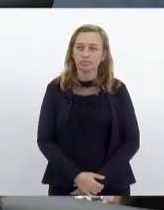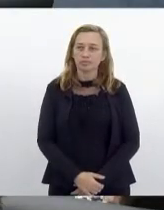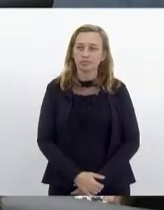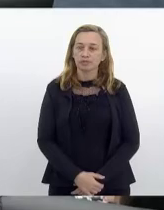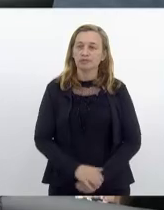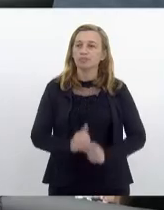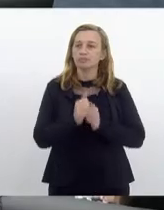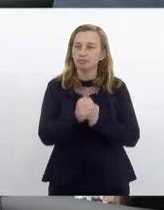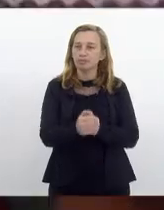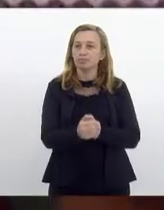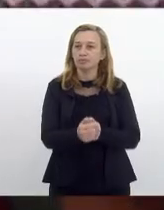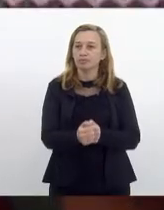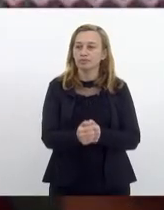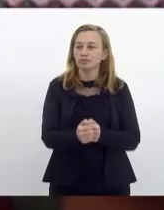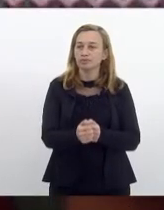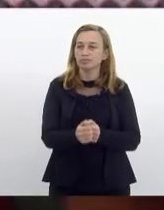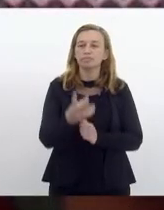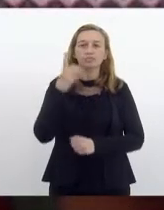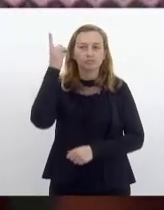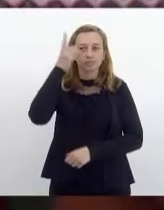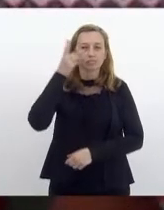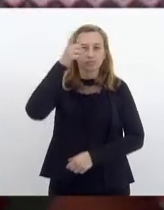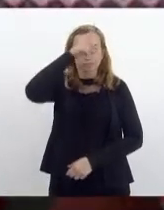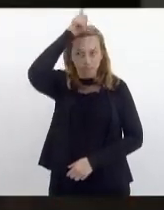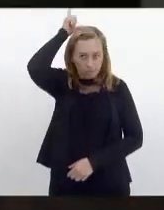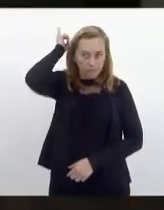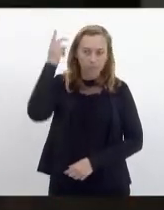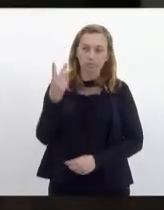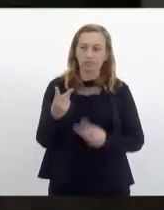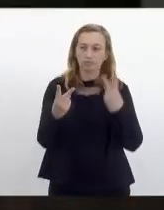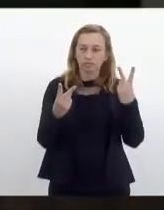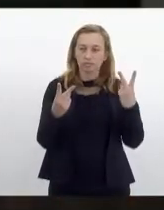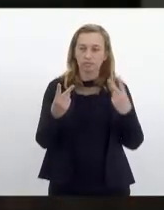Eu acompanho a divergência do deputado Luiz Paulo. 2-2.